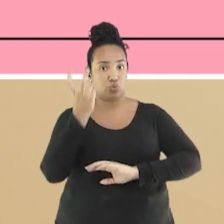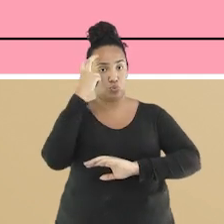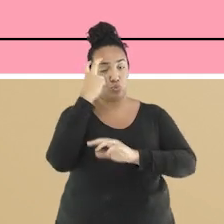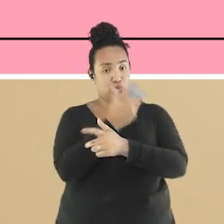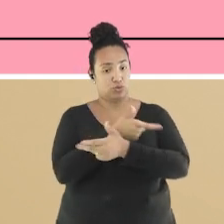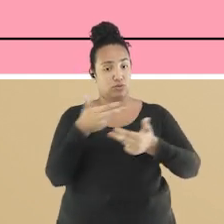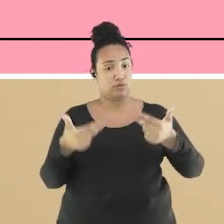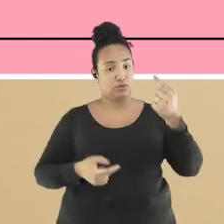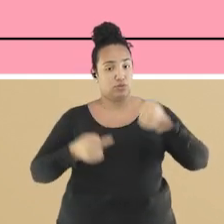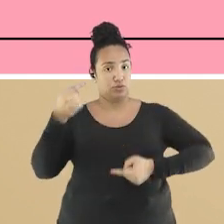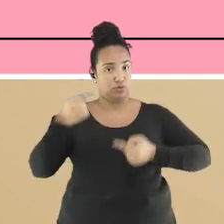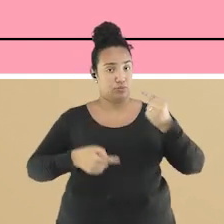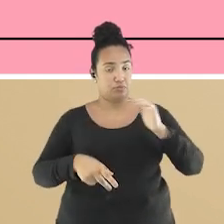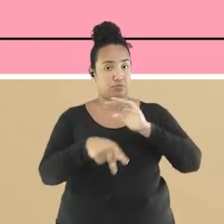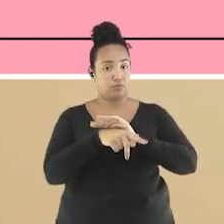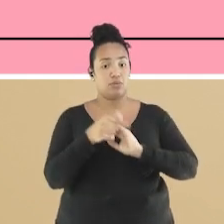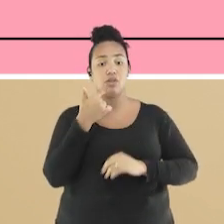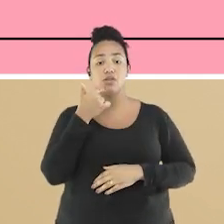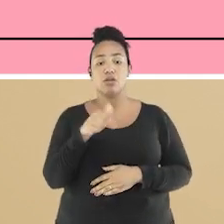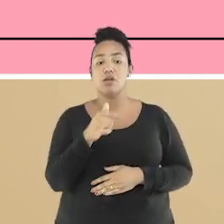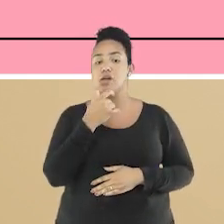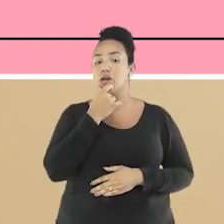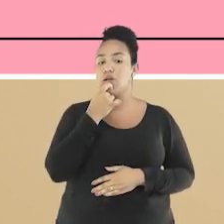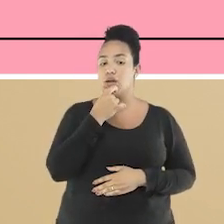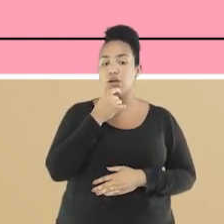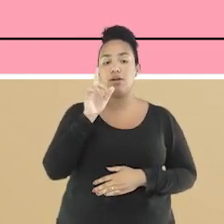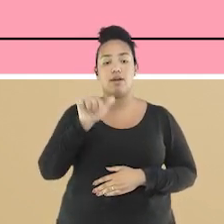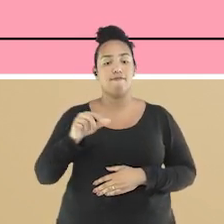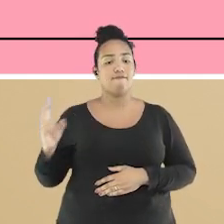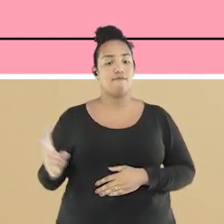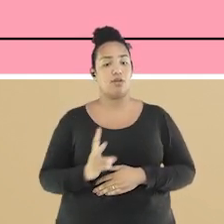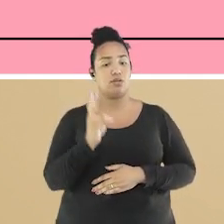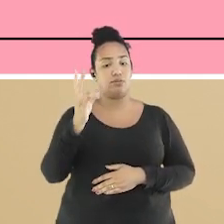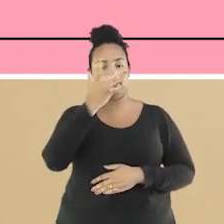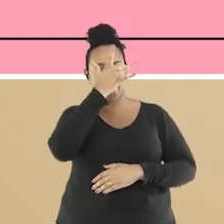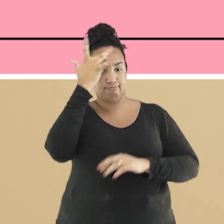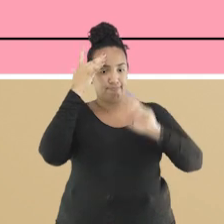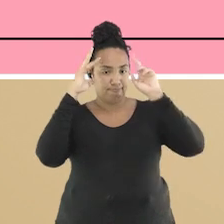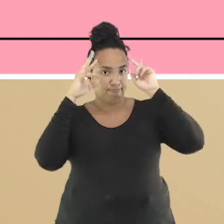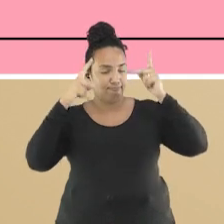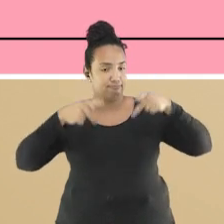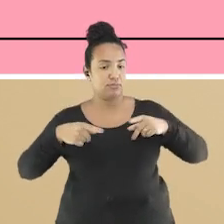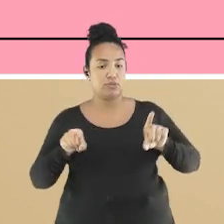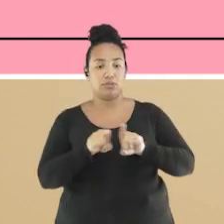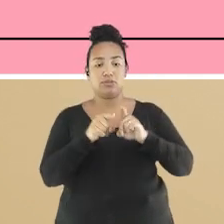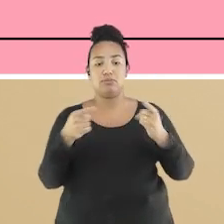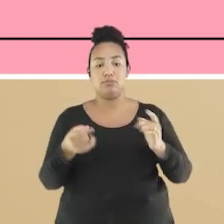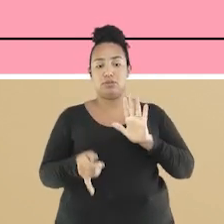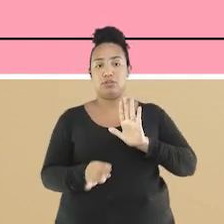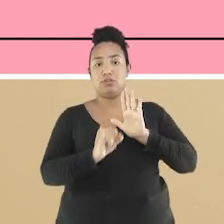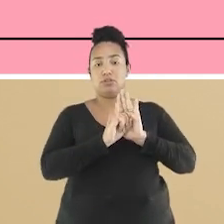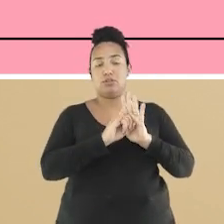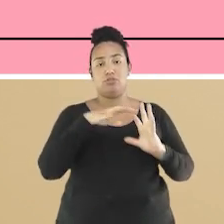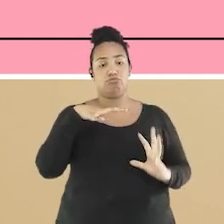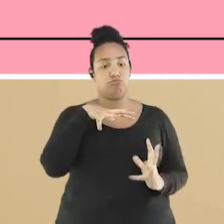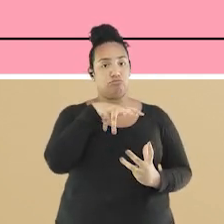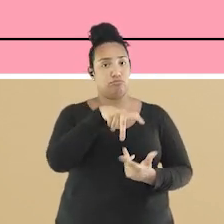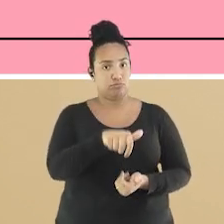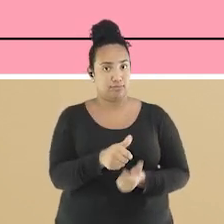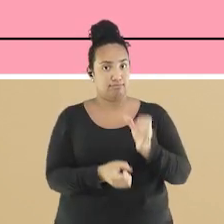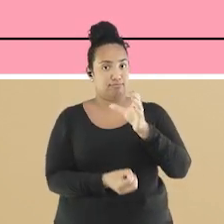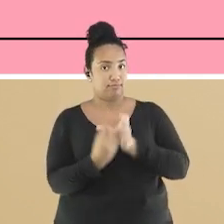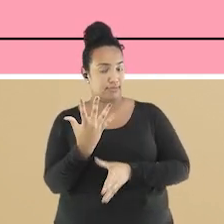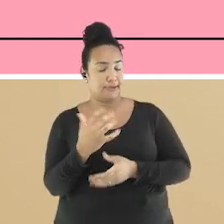por meio da língua inglesa como mecanismo de valorização pessoal e de construção de identidades no mundo globalizado.